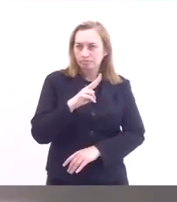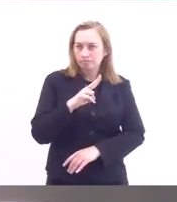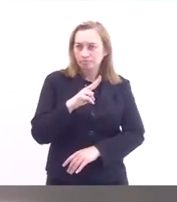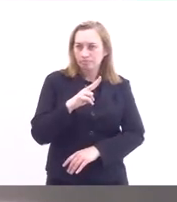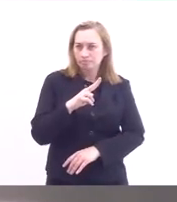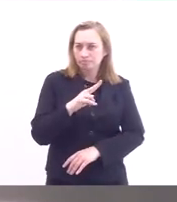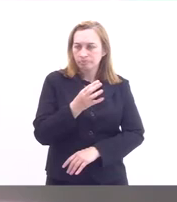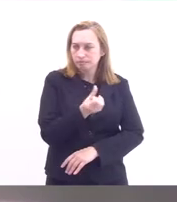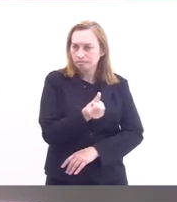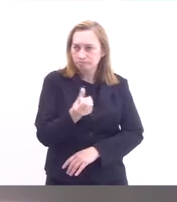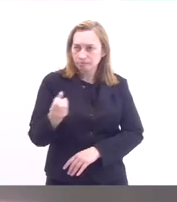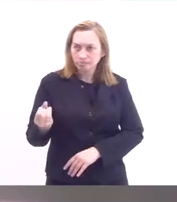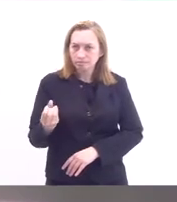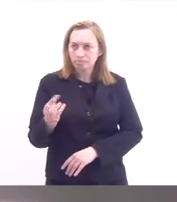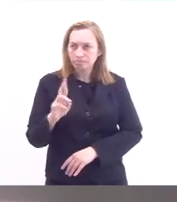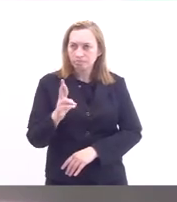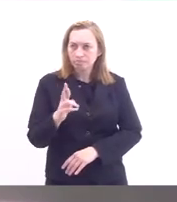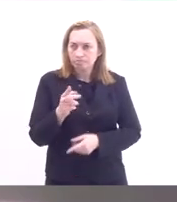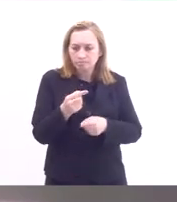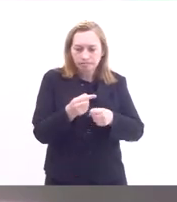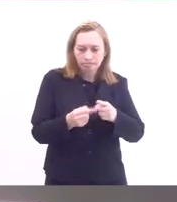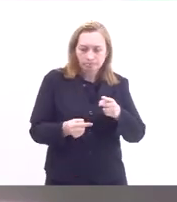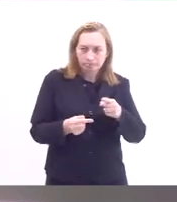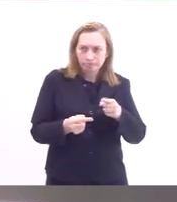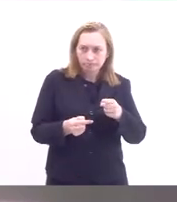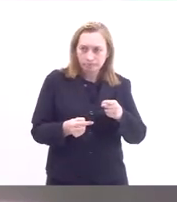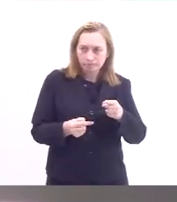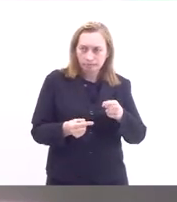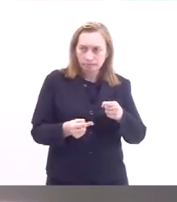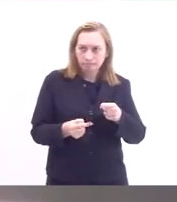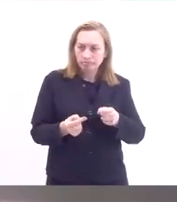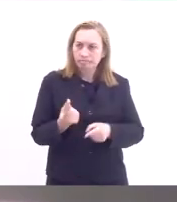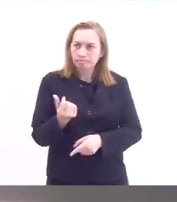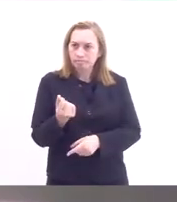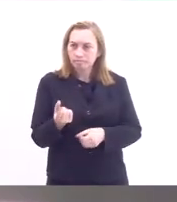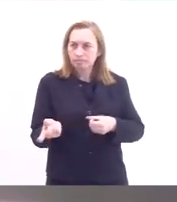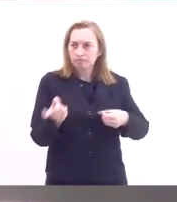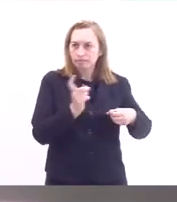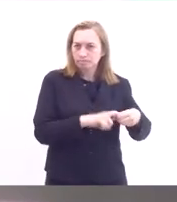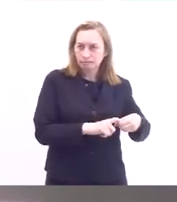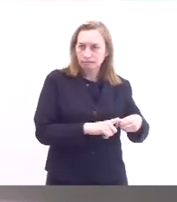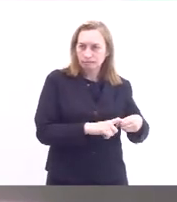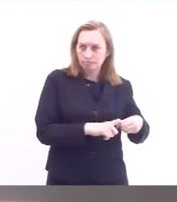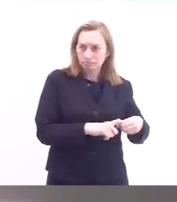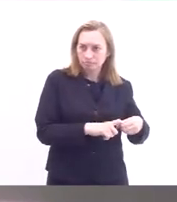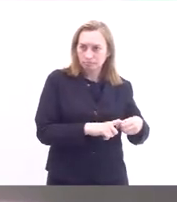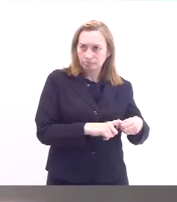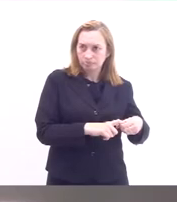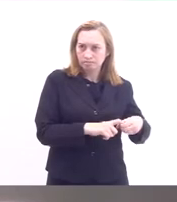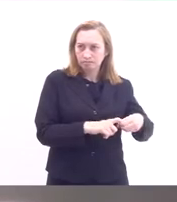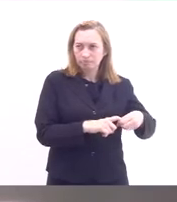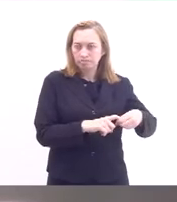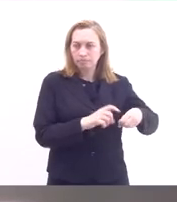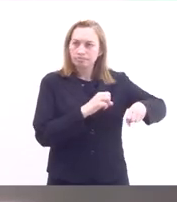um pedaço desse dinheiro retorna aos cofres do Estado via o ICMS. Lá, quando a gente discutiu o Supera